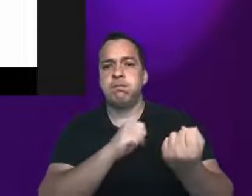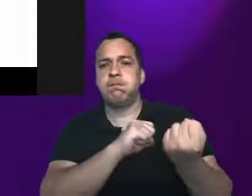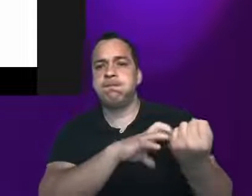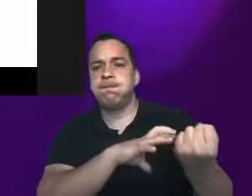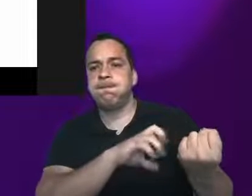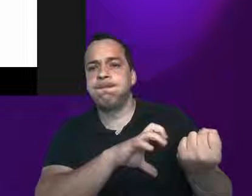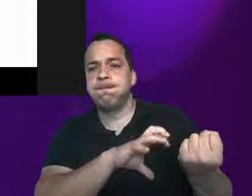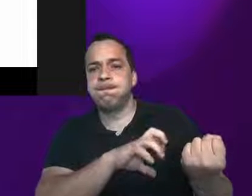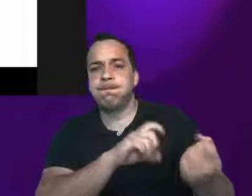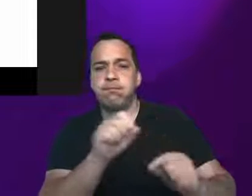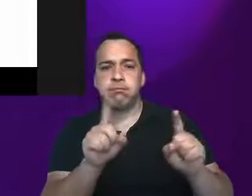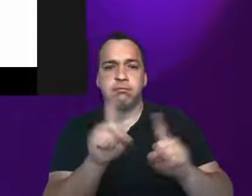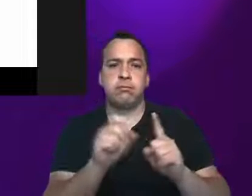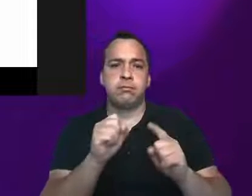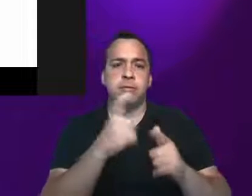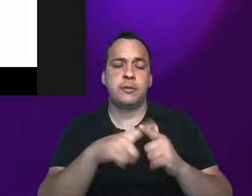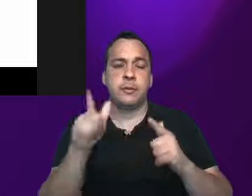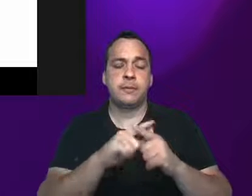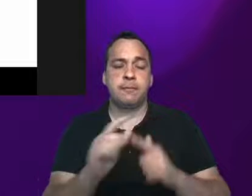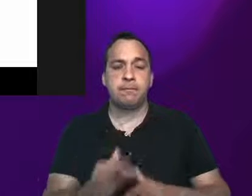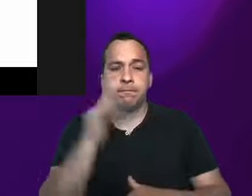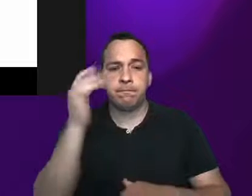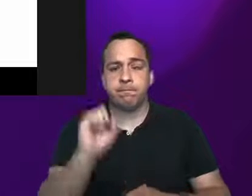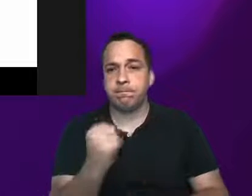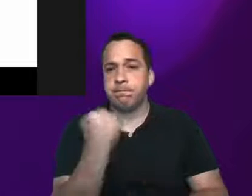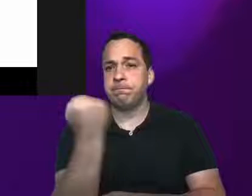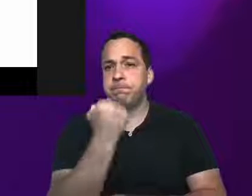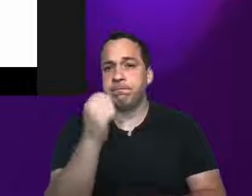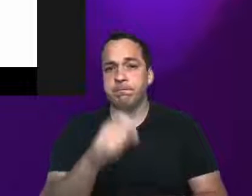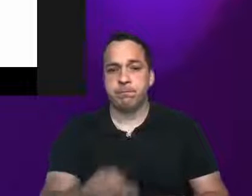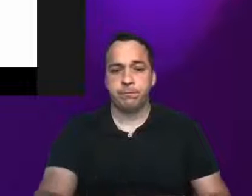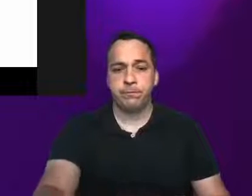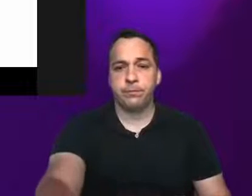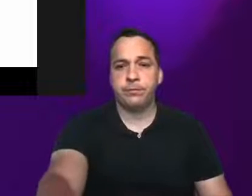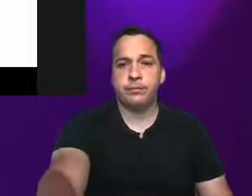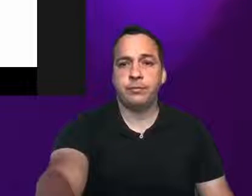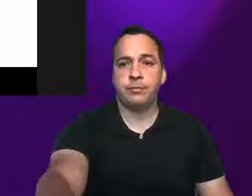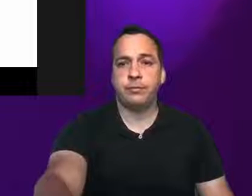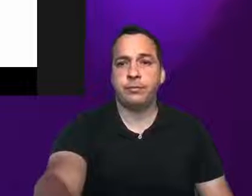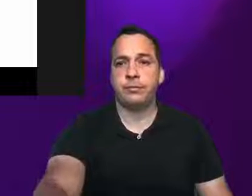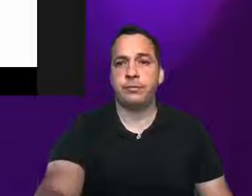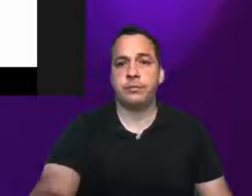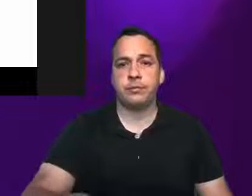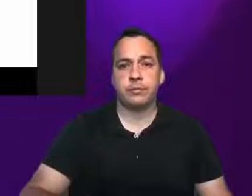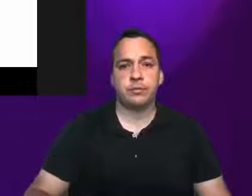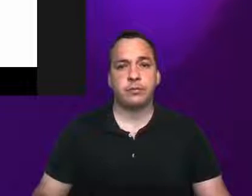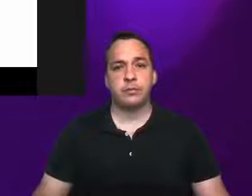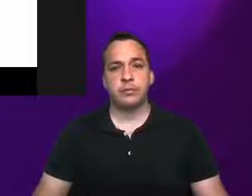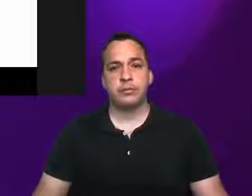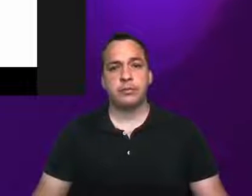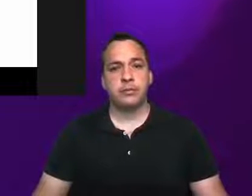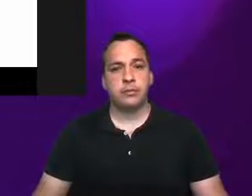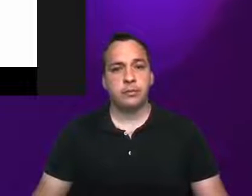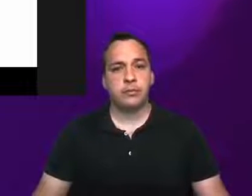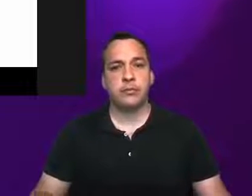de hipotensão. Então, tocando aqui nos 2 últimos trials, primeiro falando